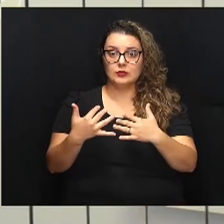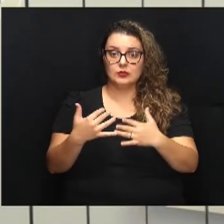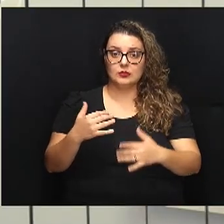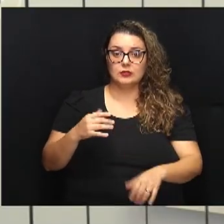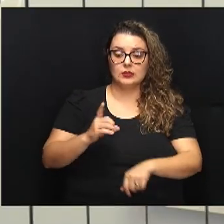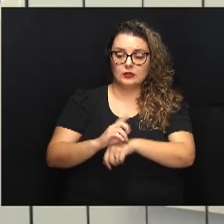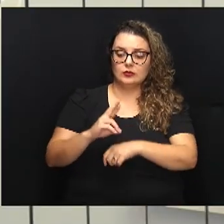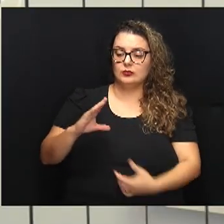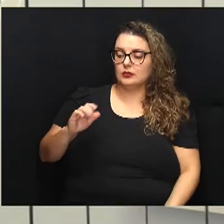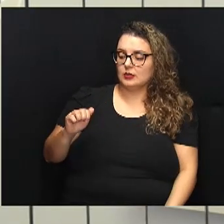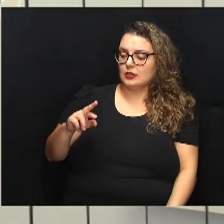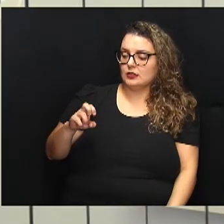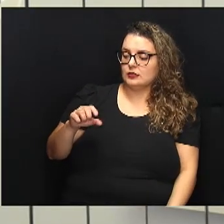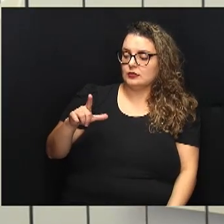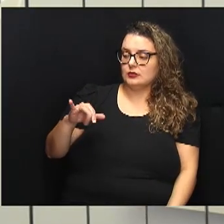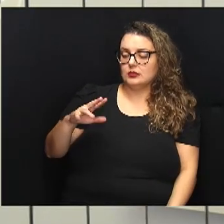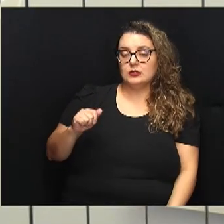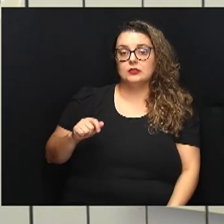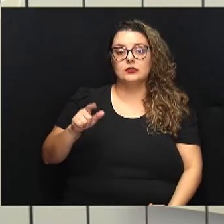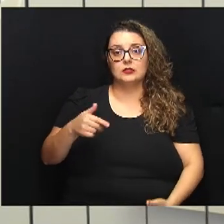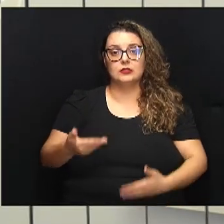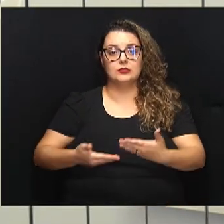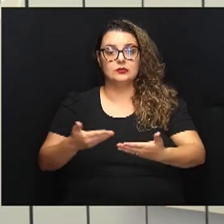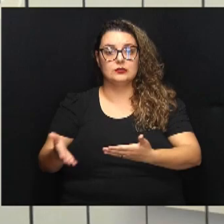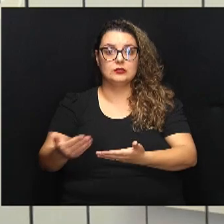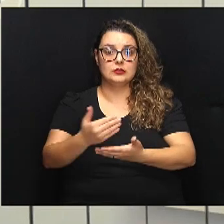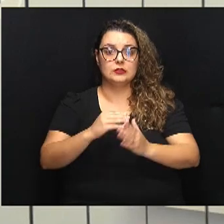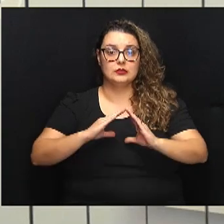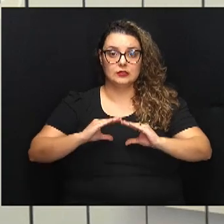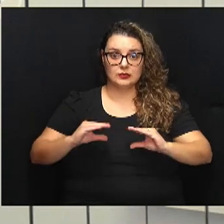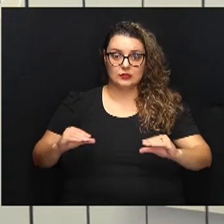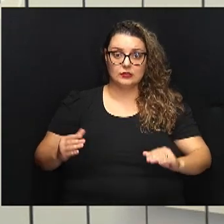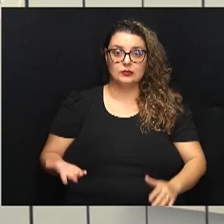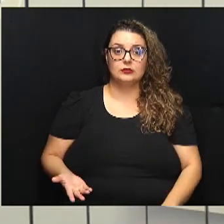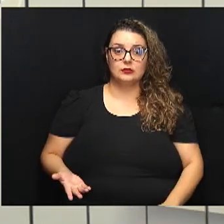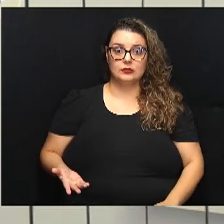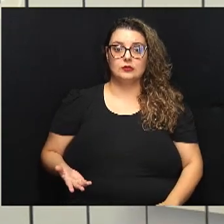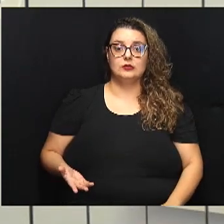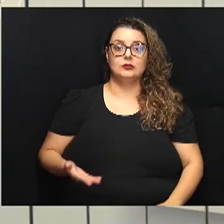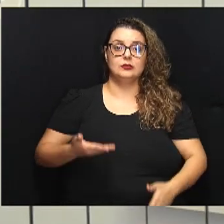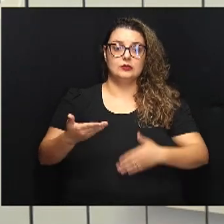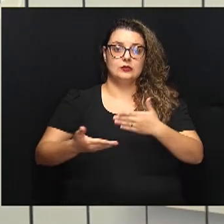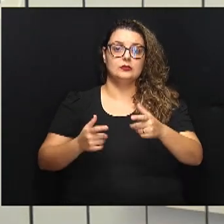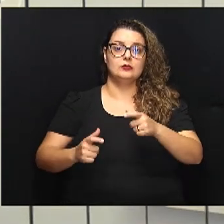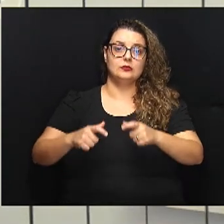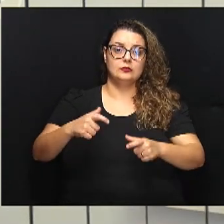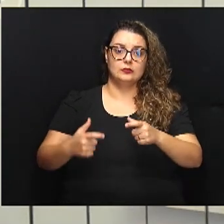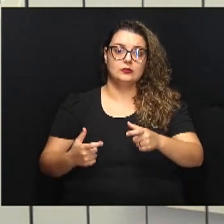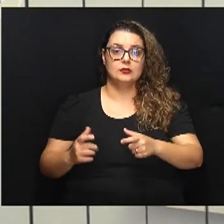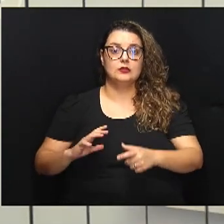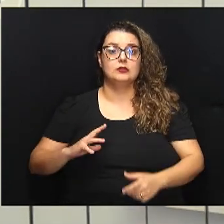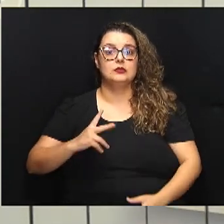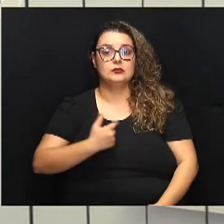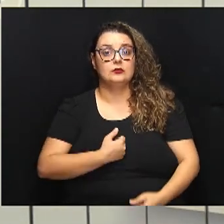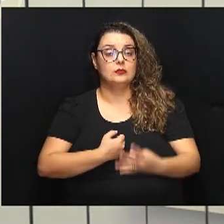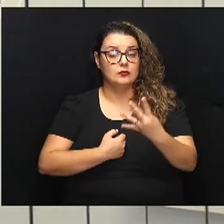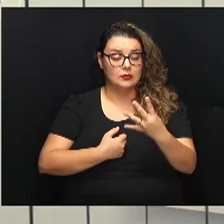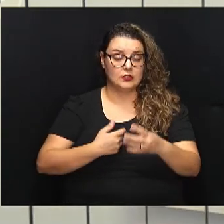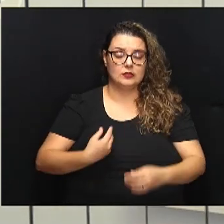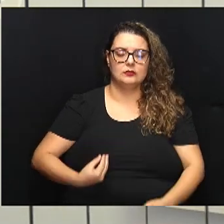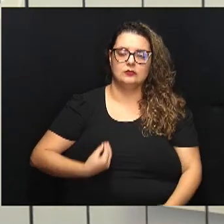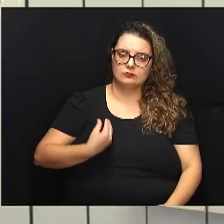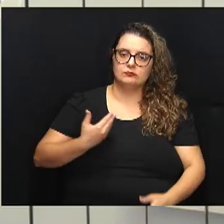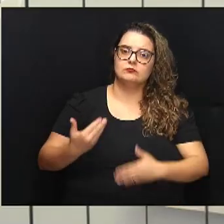Lima, que é a diretora do serviço de coleta do Hemocentro da Unicamp. Uma bolsa salvam 4 vidas, um processo